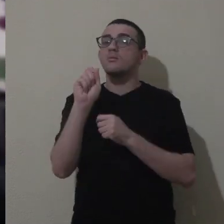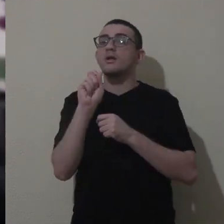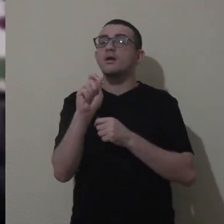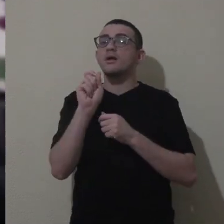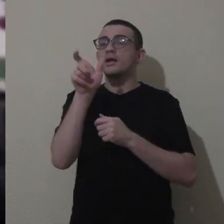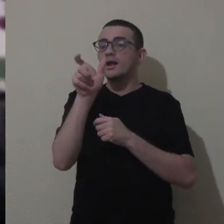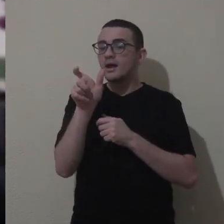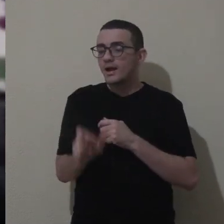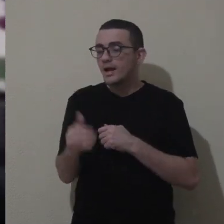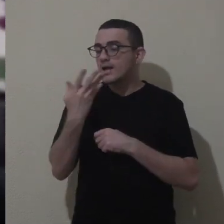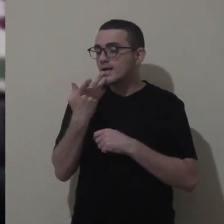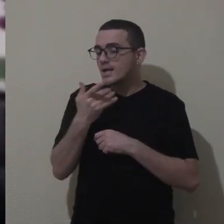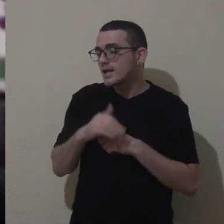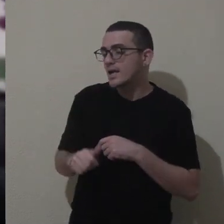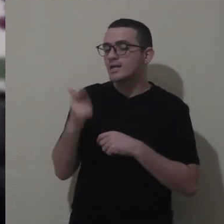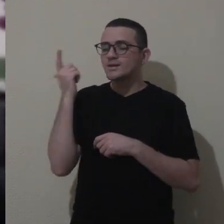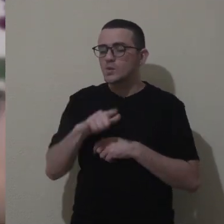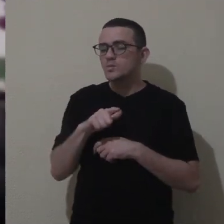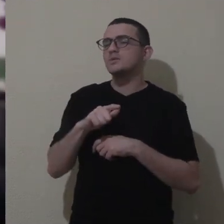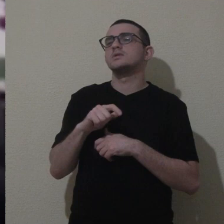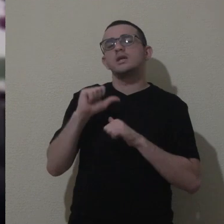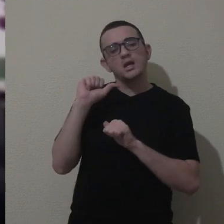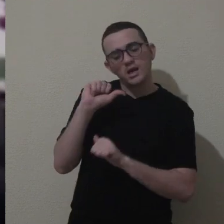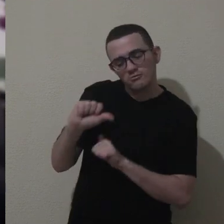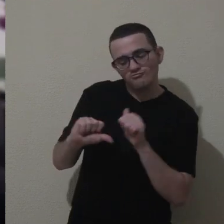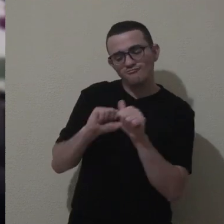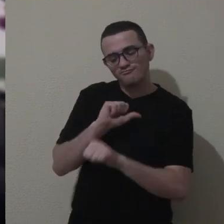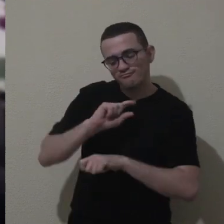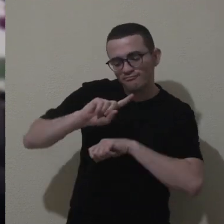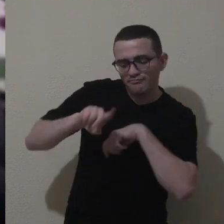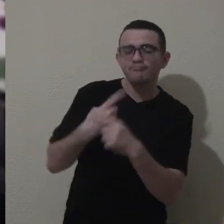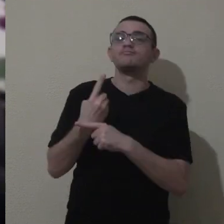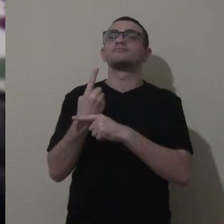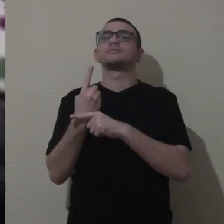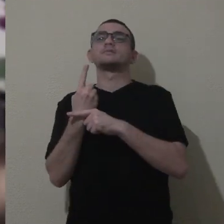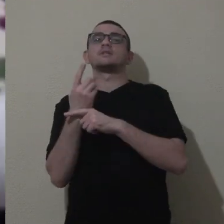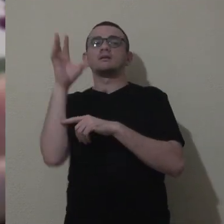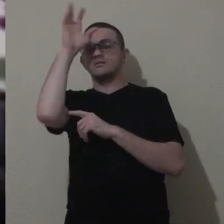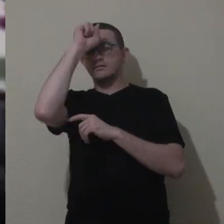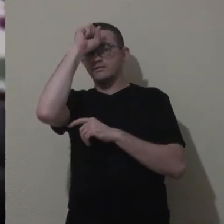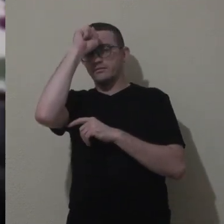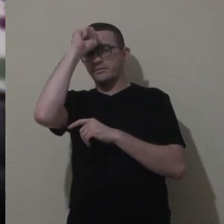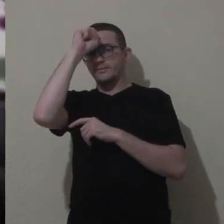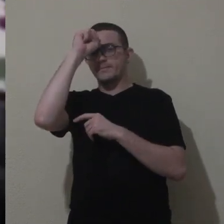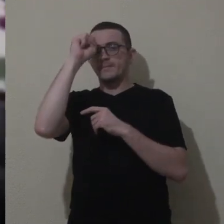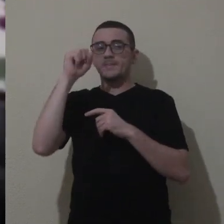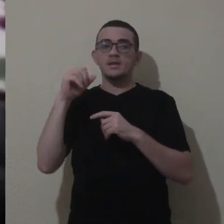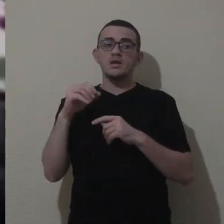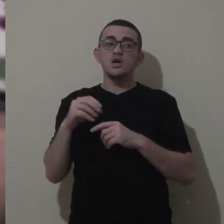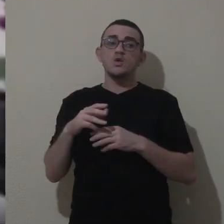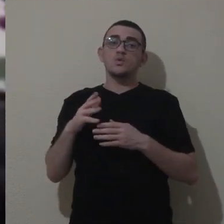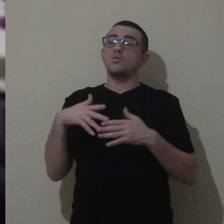né, para que ela possa enriquecer, digamos, digamos, repertório de aprendizagem.